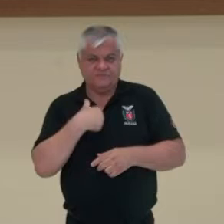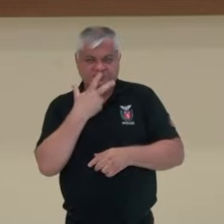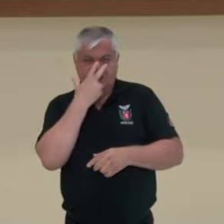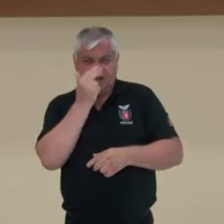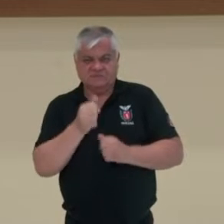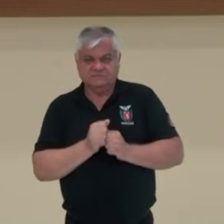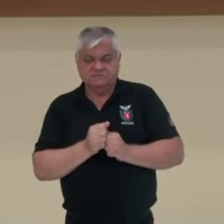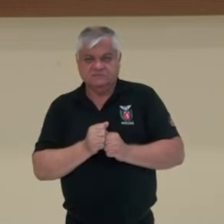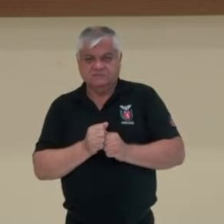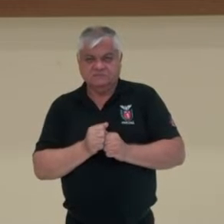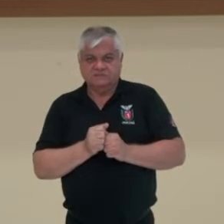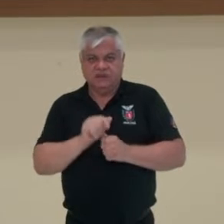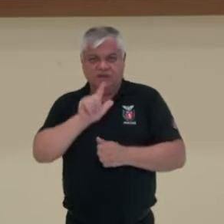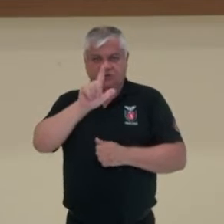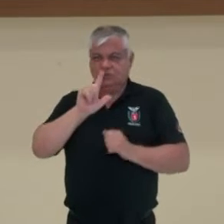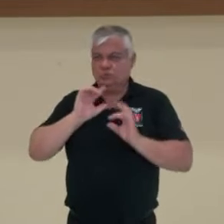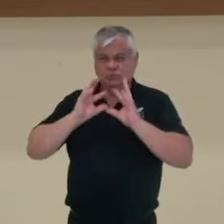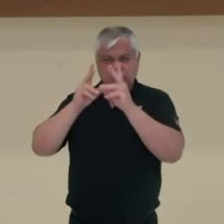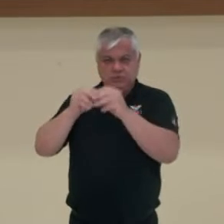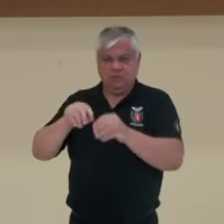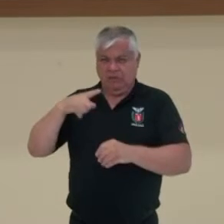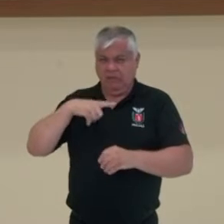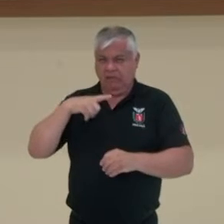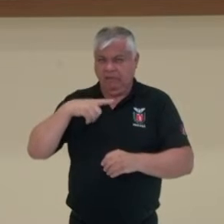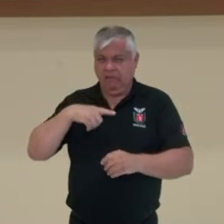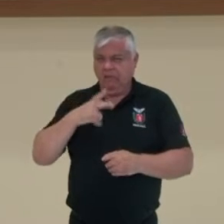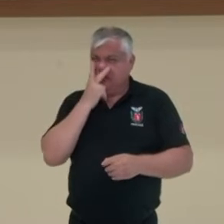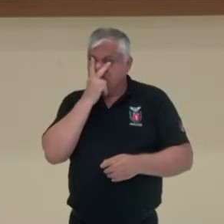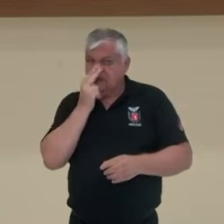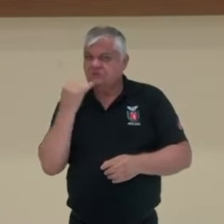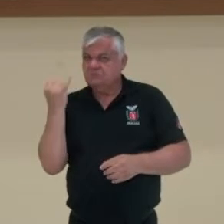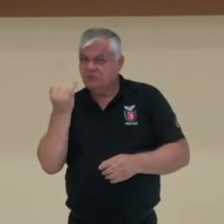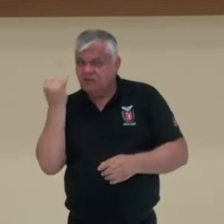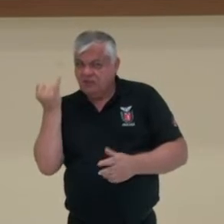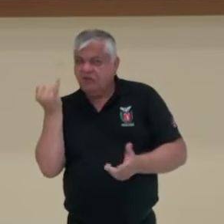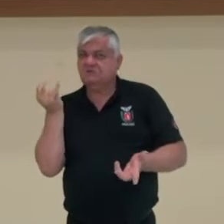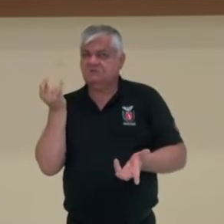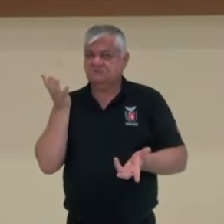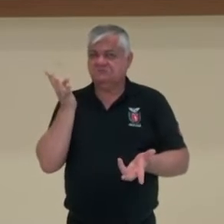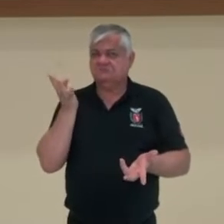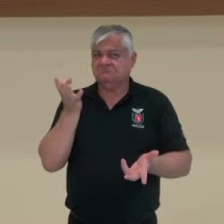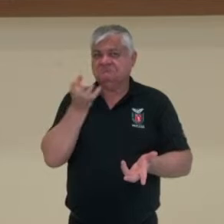lutas que nós vimos têm notoriedade? Vocês acham que elas são